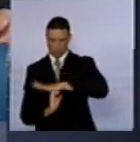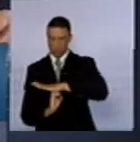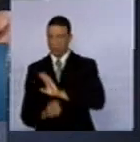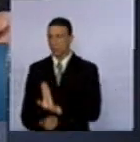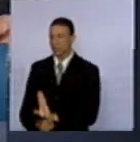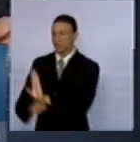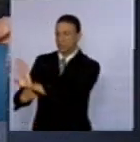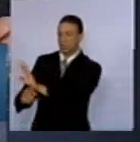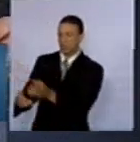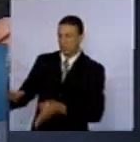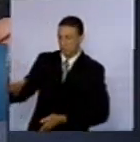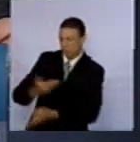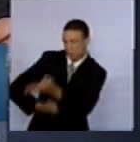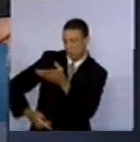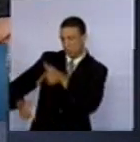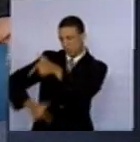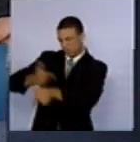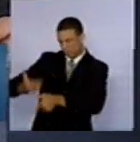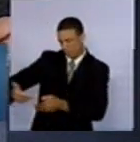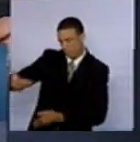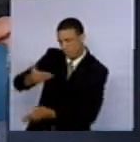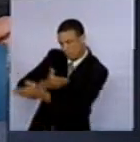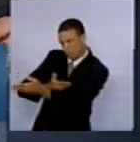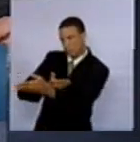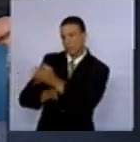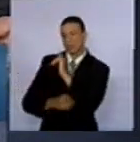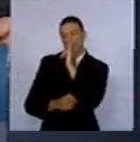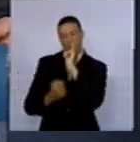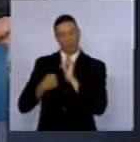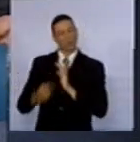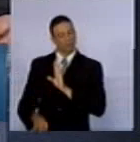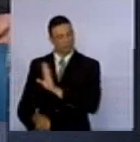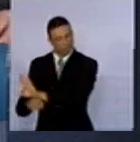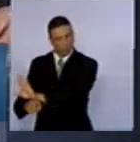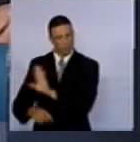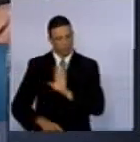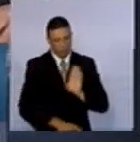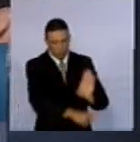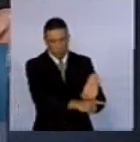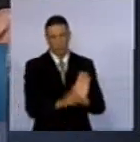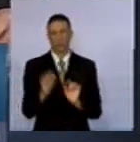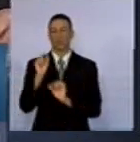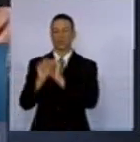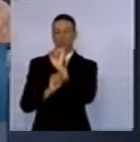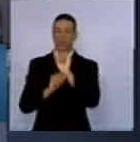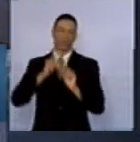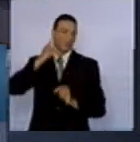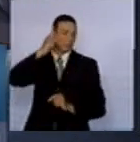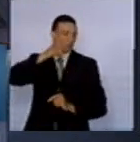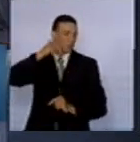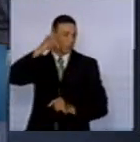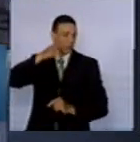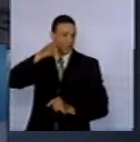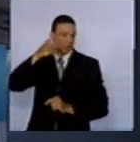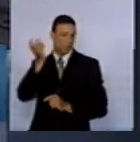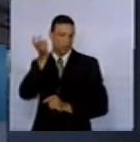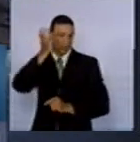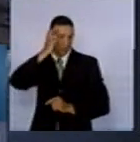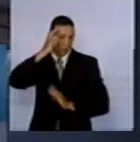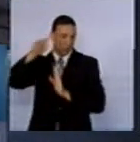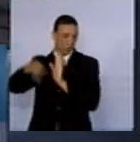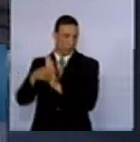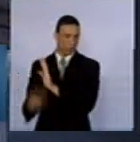oferecido ao longo do tempo sempre defende isso que devemos ter uma política de defesa da cultura nacional